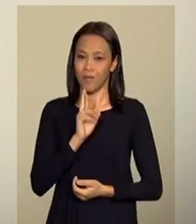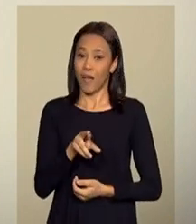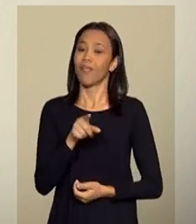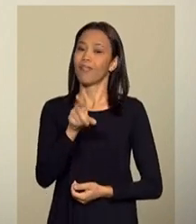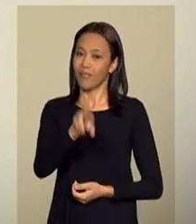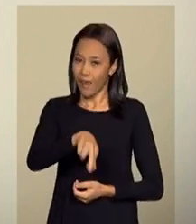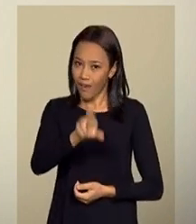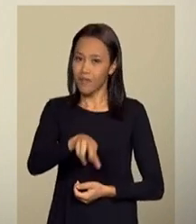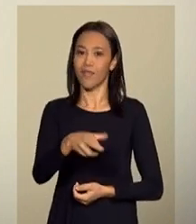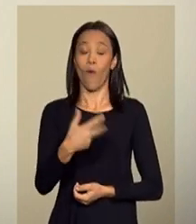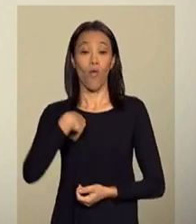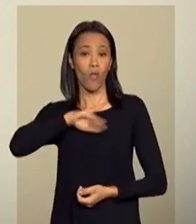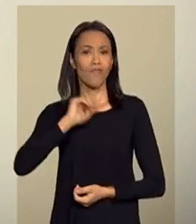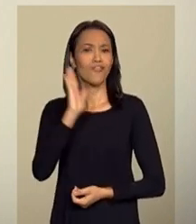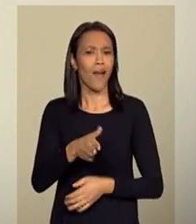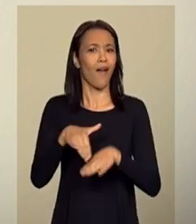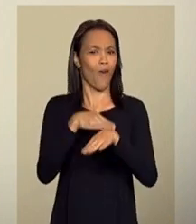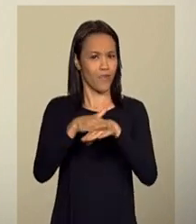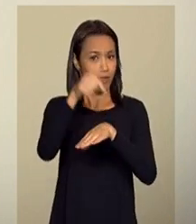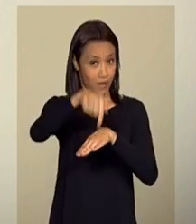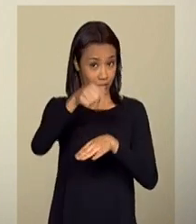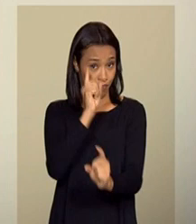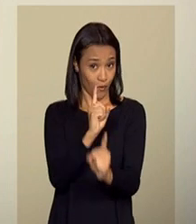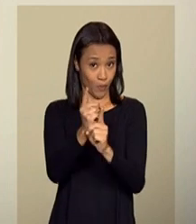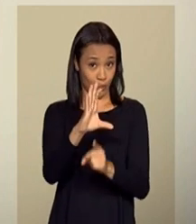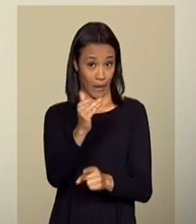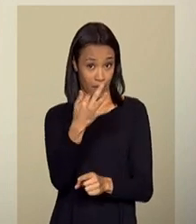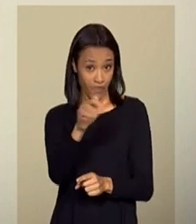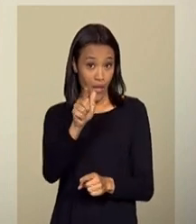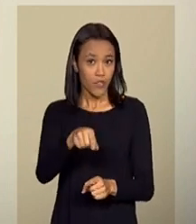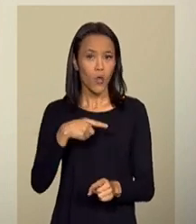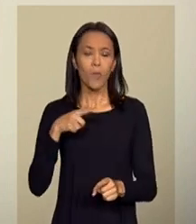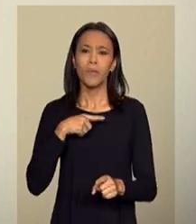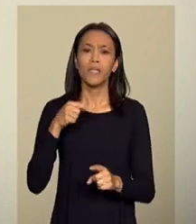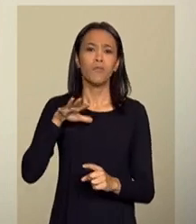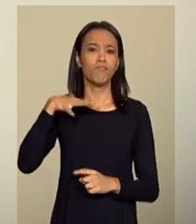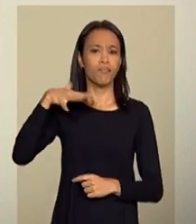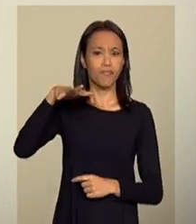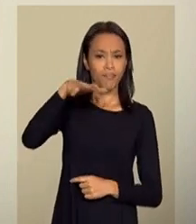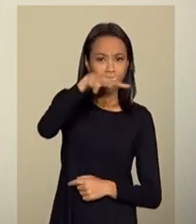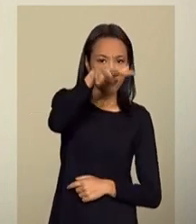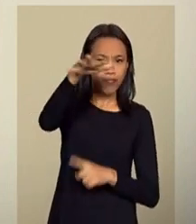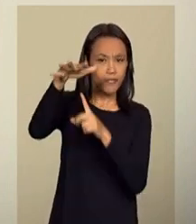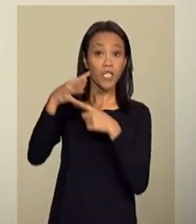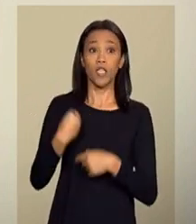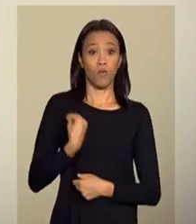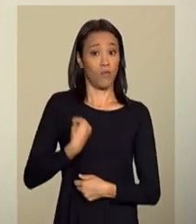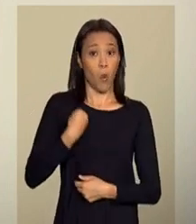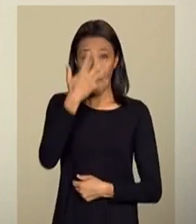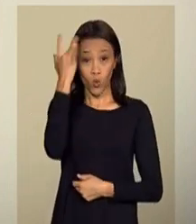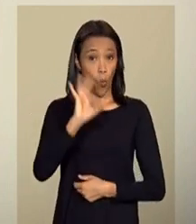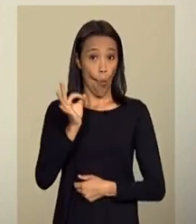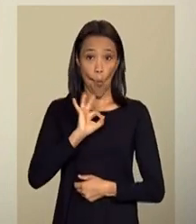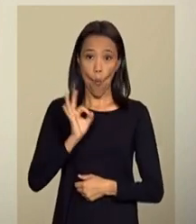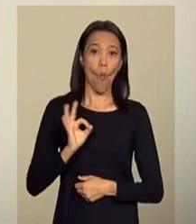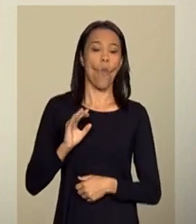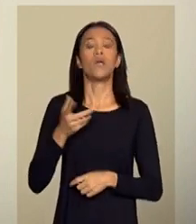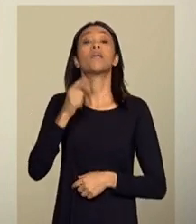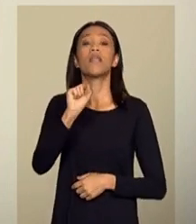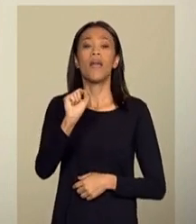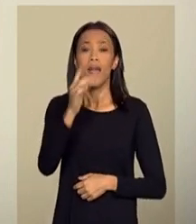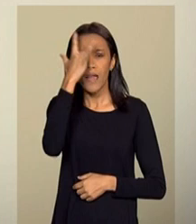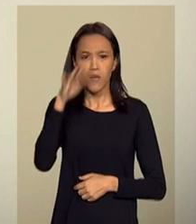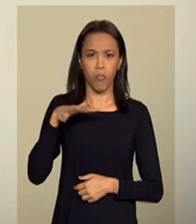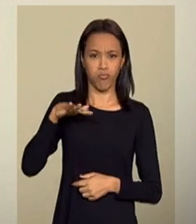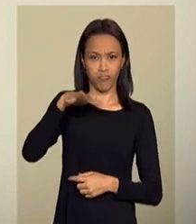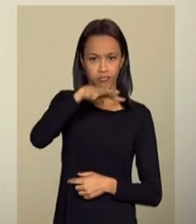razão a gente já conversou aqui no café sobre os veículos Aéreos não tripulados os vantes que são aqueles aviões